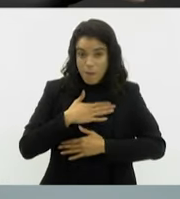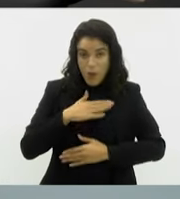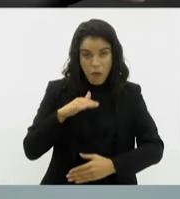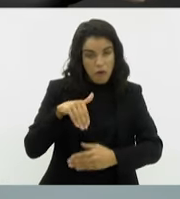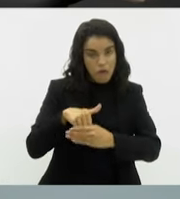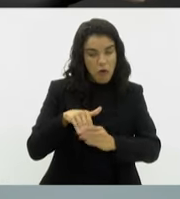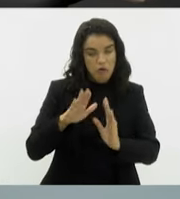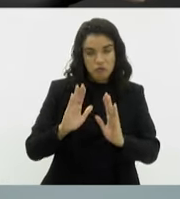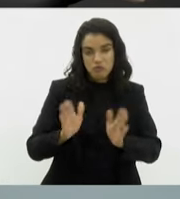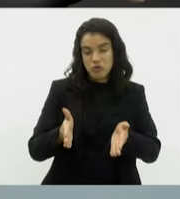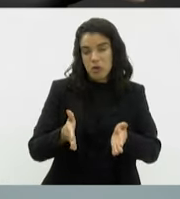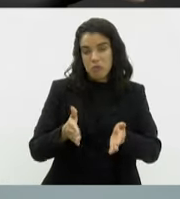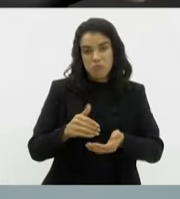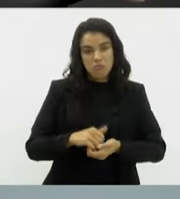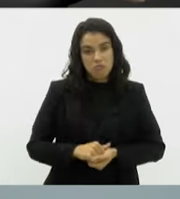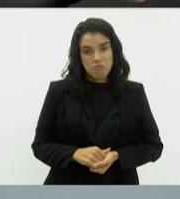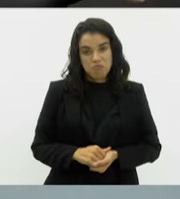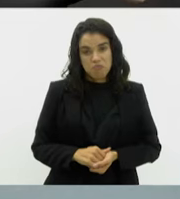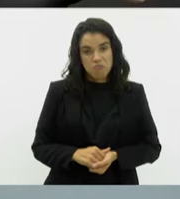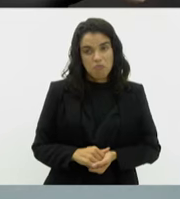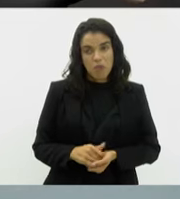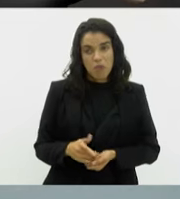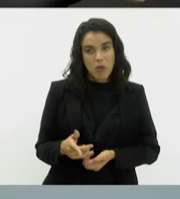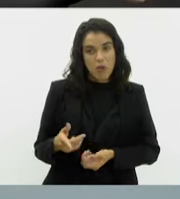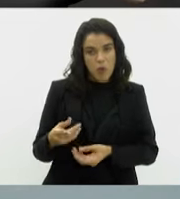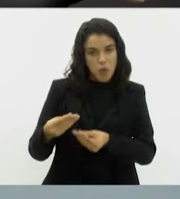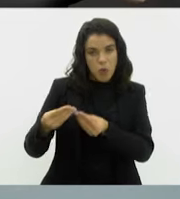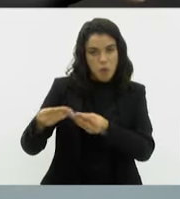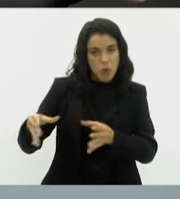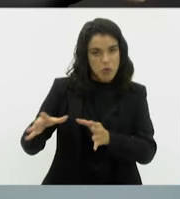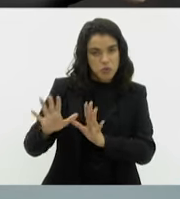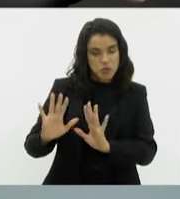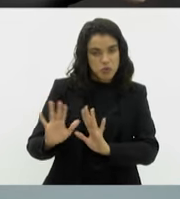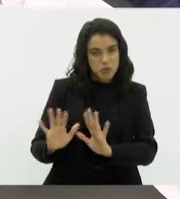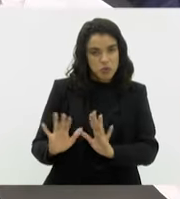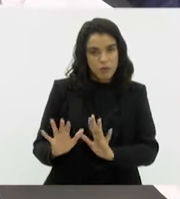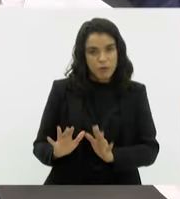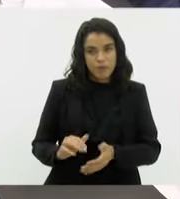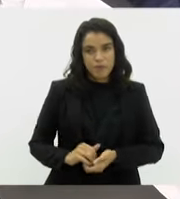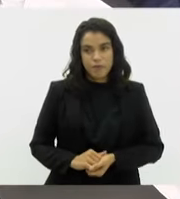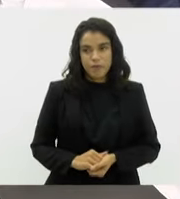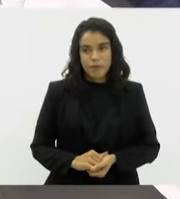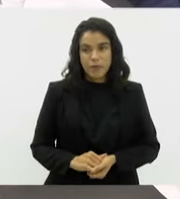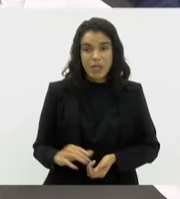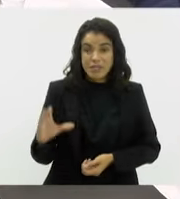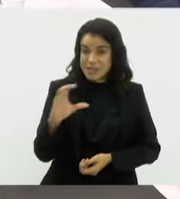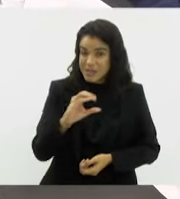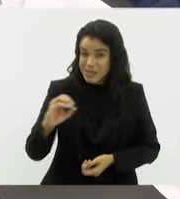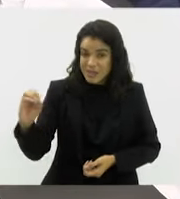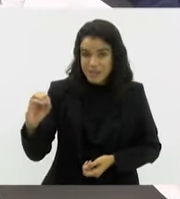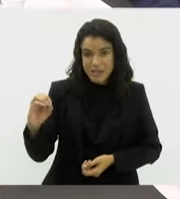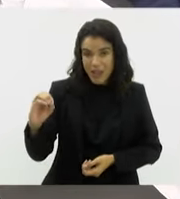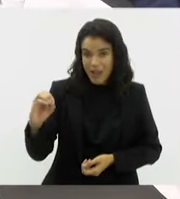dado. Eu não estou dando pela prejudicabilidade, não. Bem, uma coisa é zerar a alíquota, a